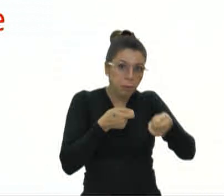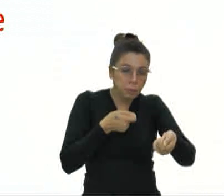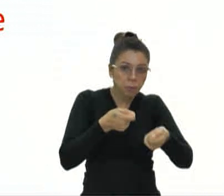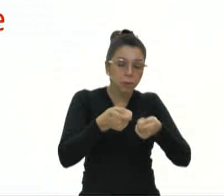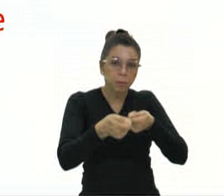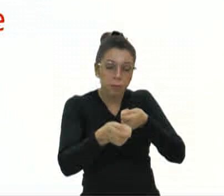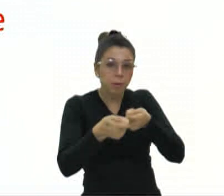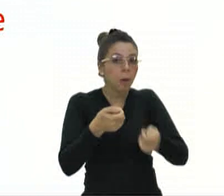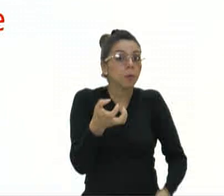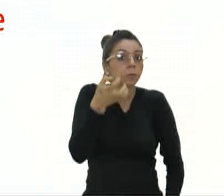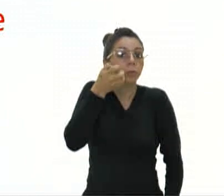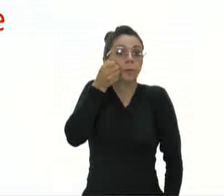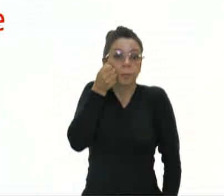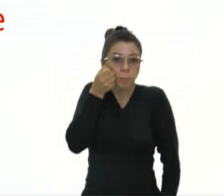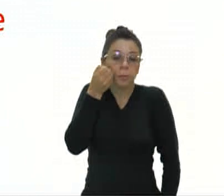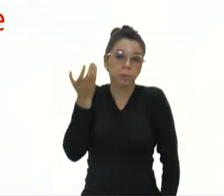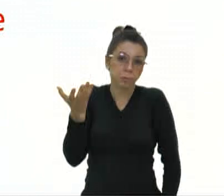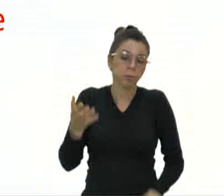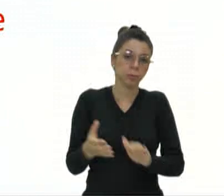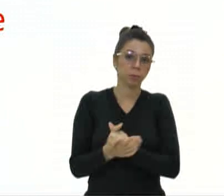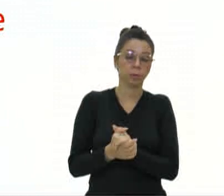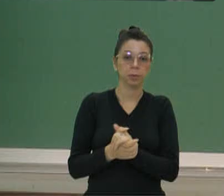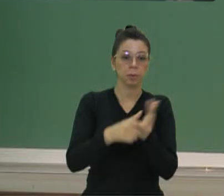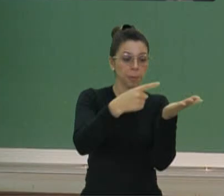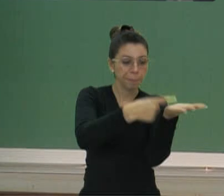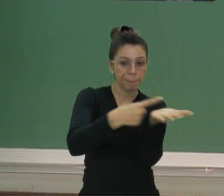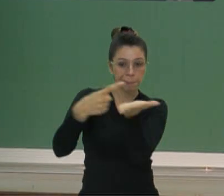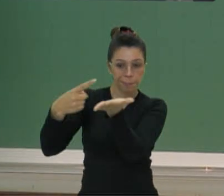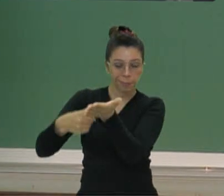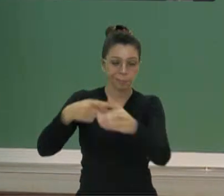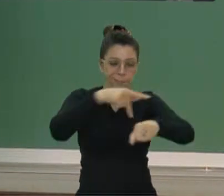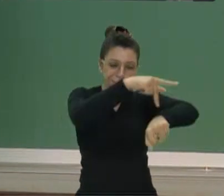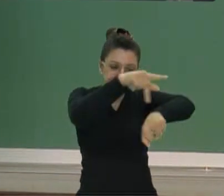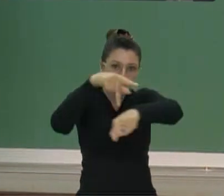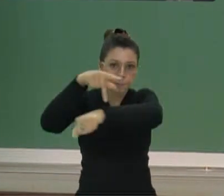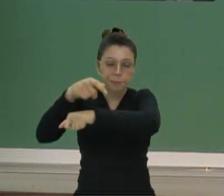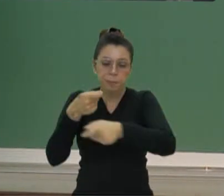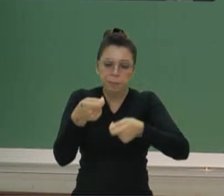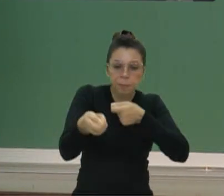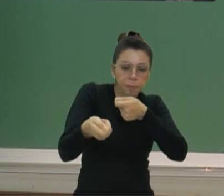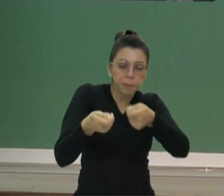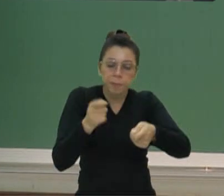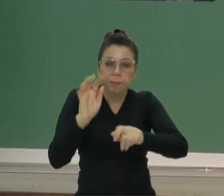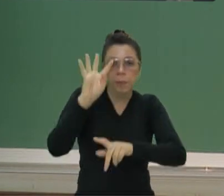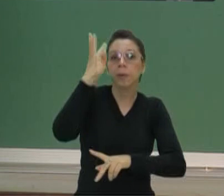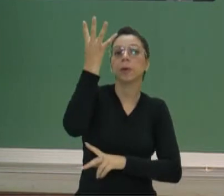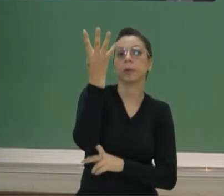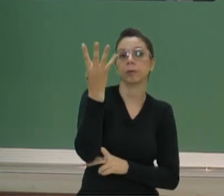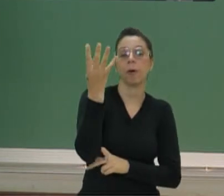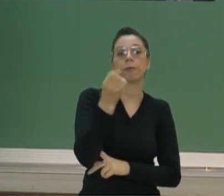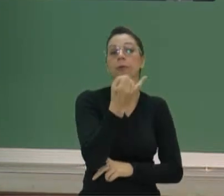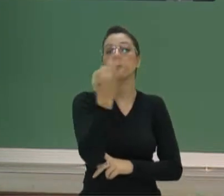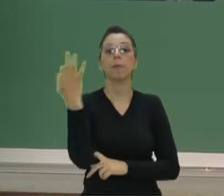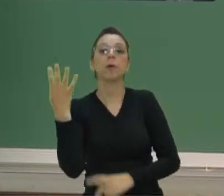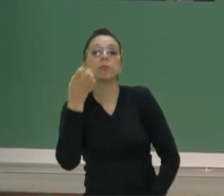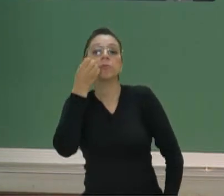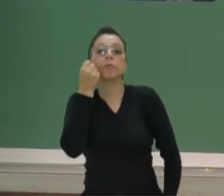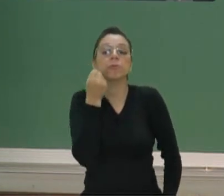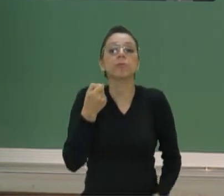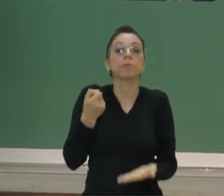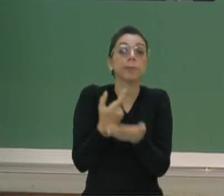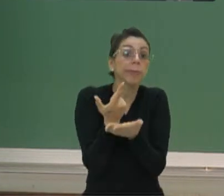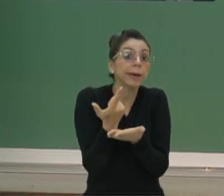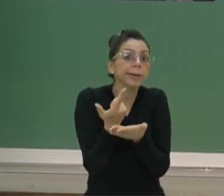de uma tarifa externa comum, em que os países se organizam e eles decidem por essa tarifa. Isso